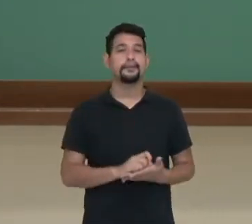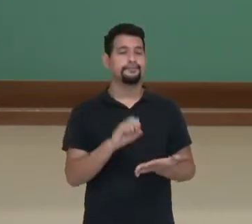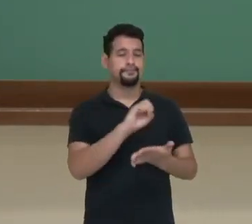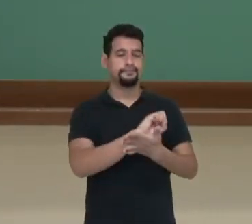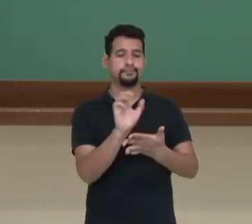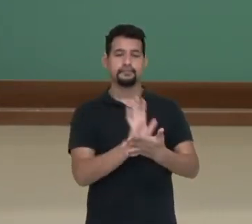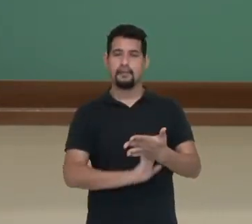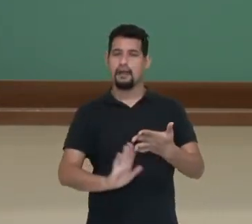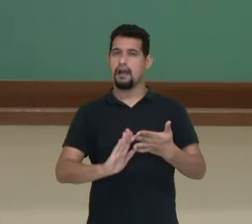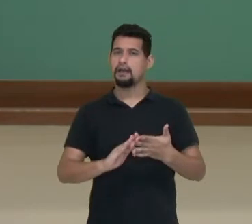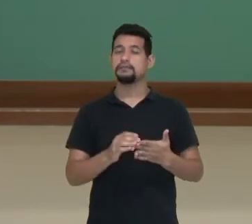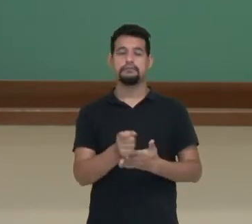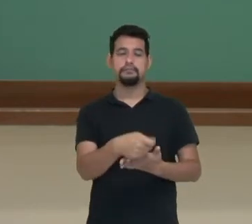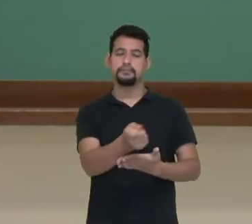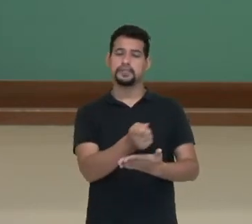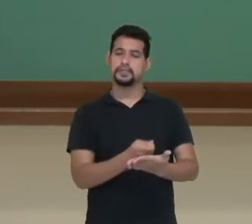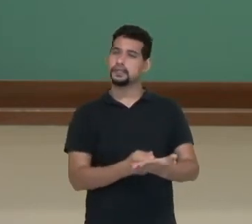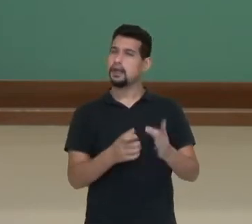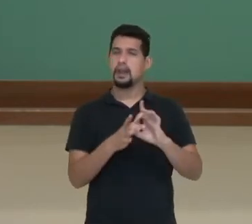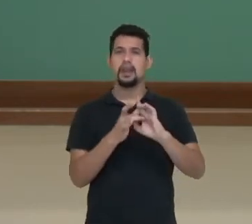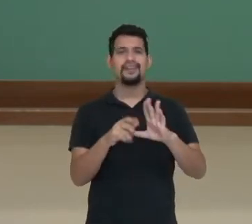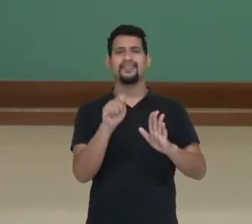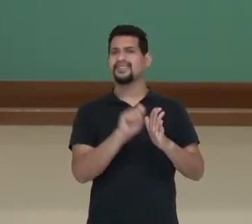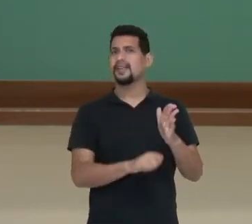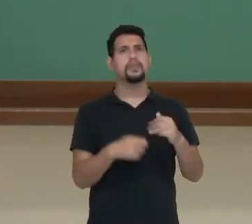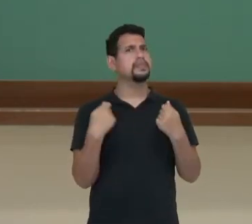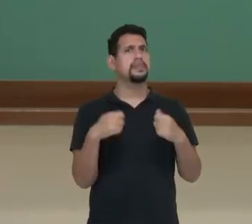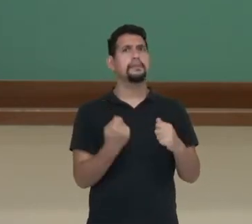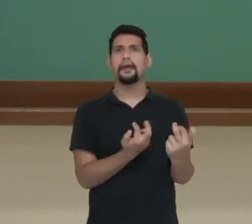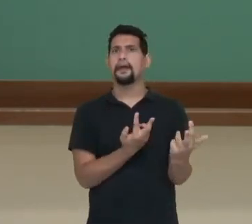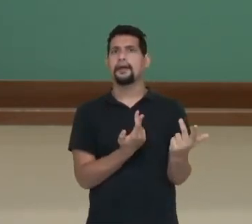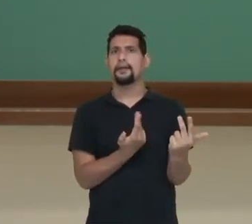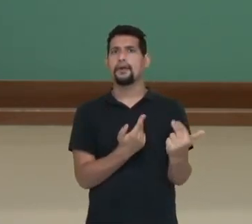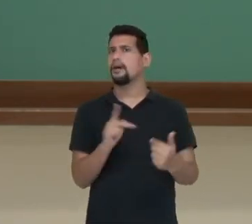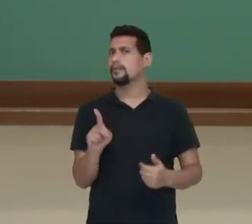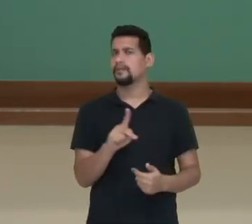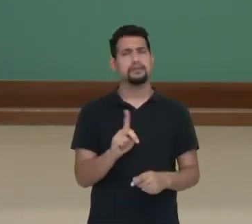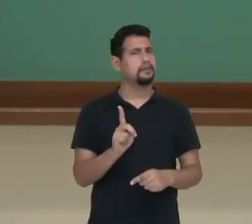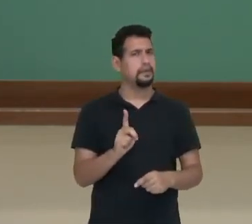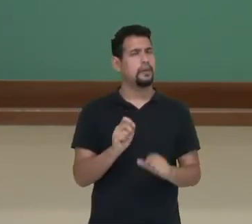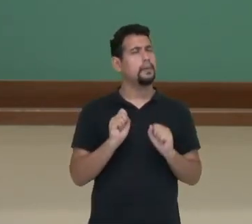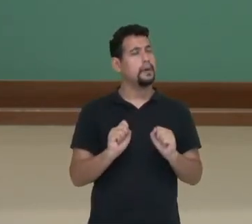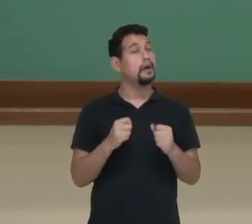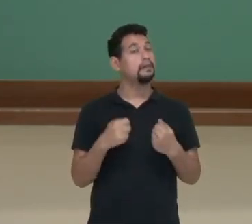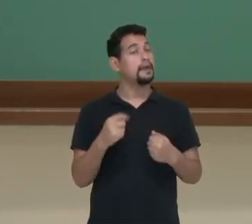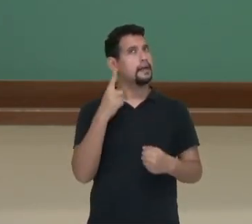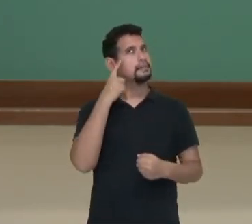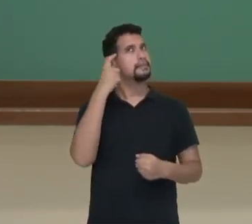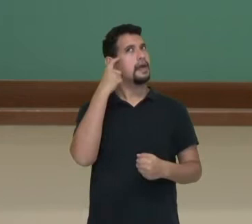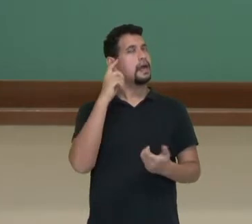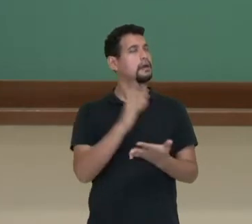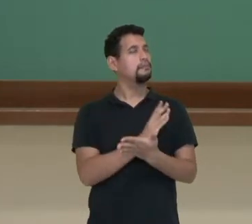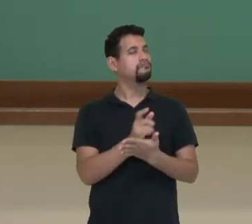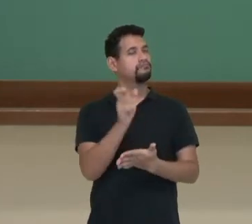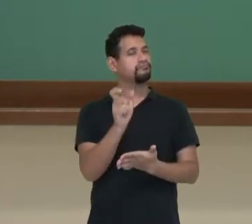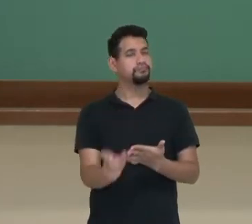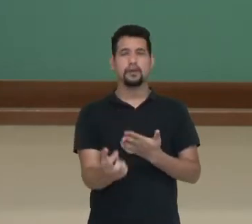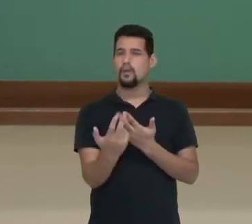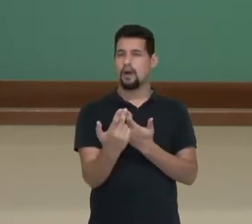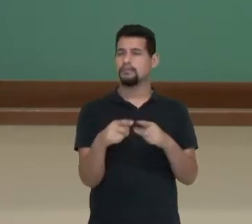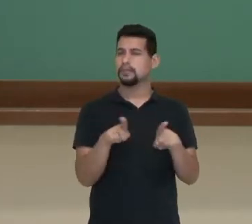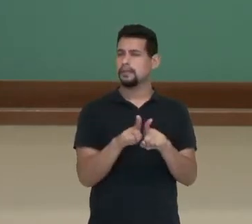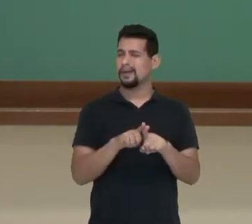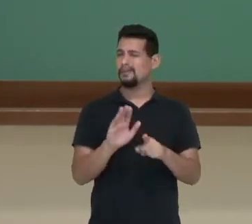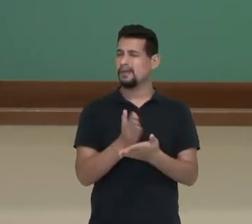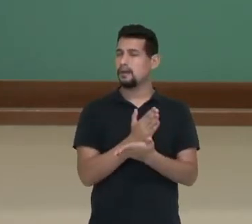exercício discursivo, ou seja, seu texto não tem que estar exatamente igual ao meu, mas tem que apresentar algumas características aí para a gente